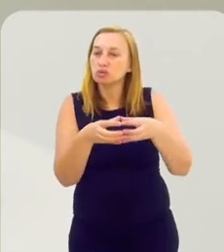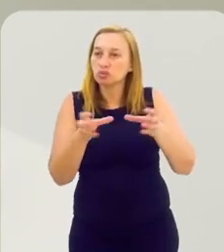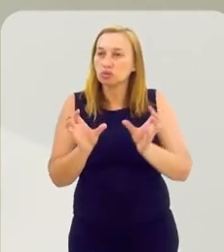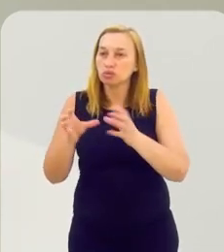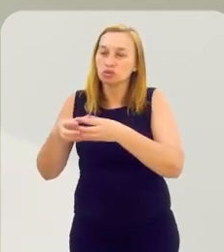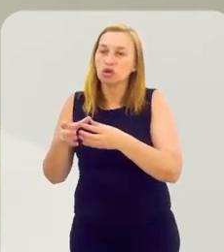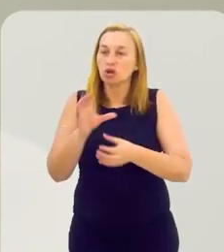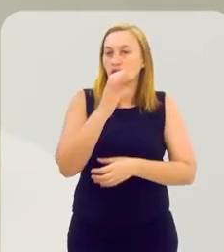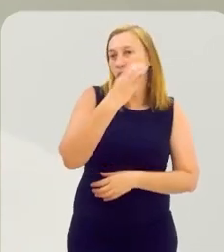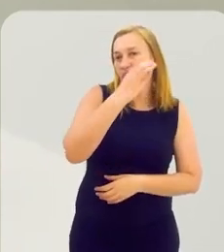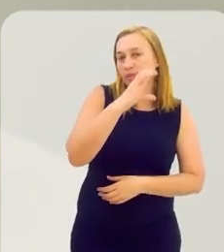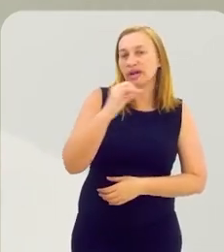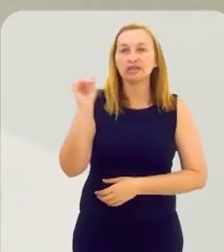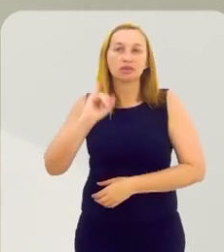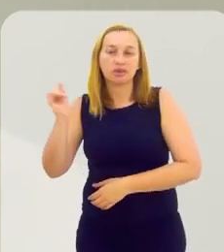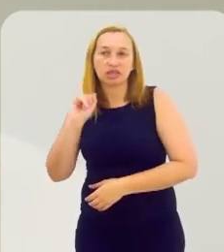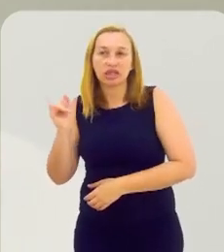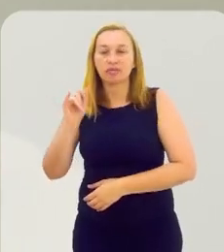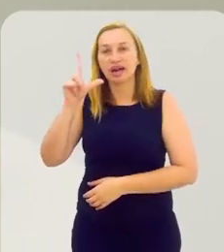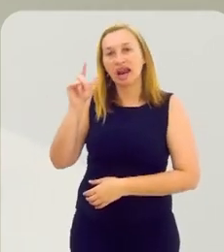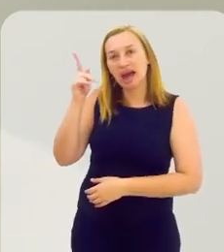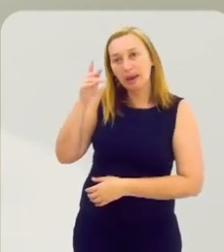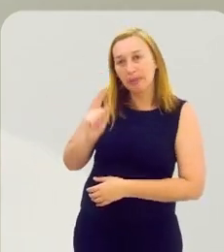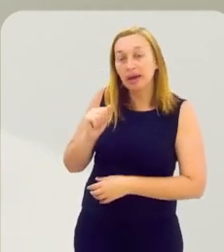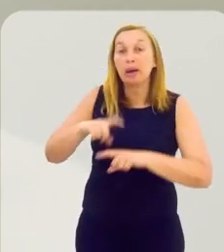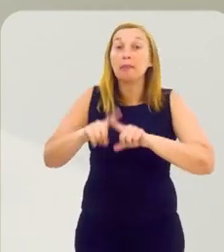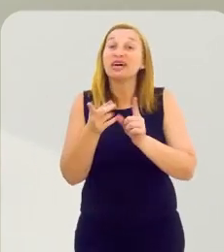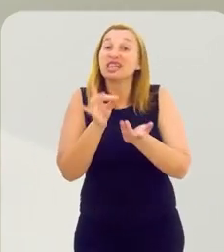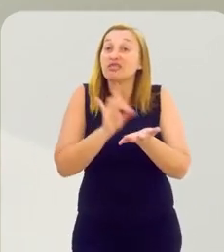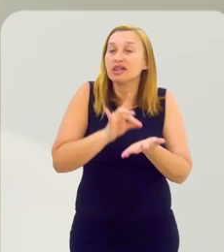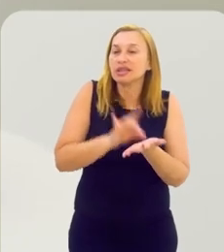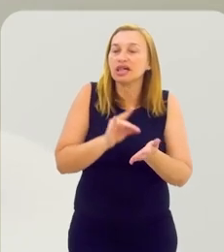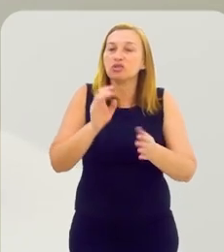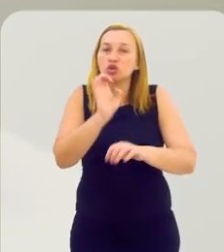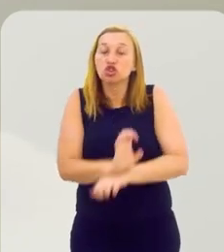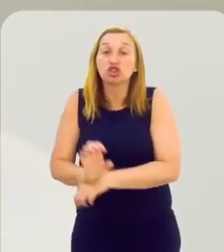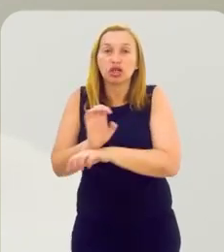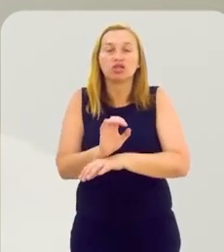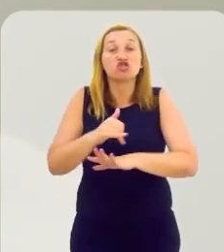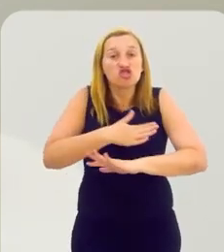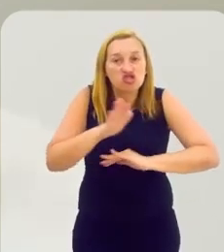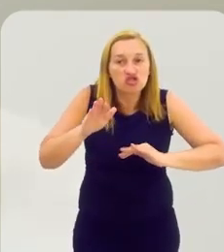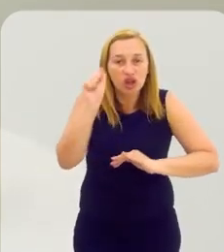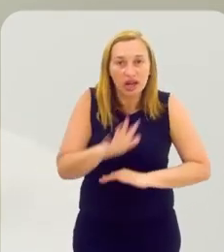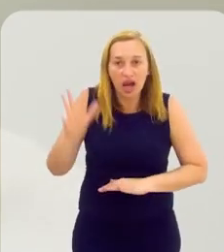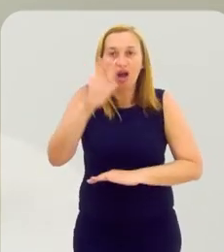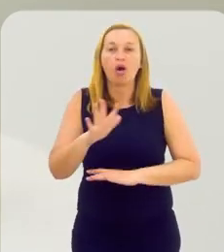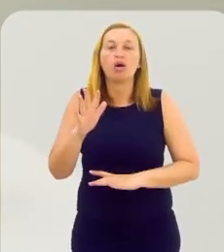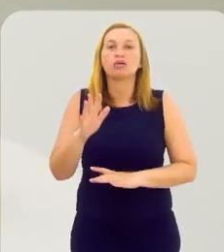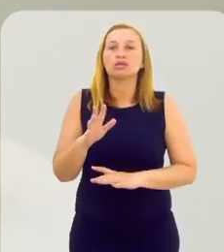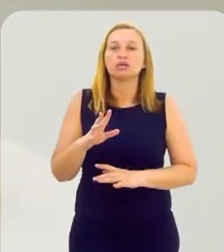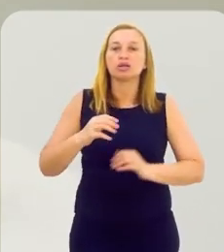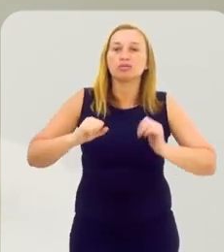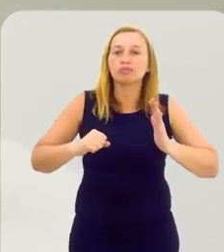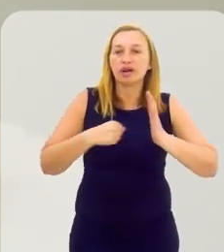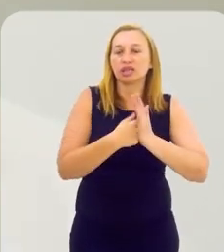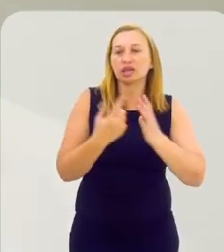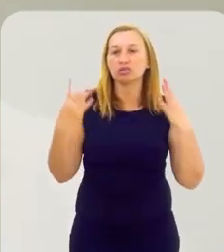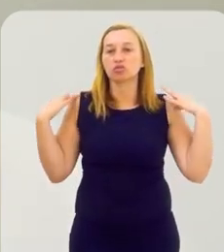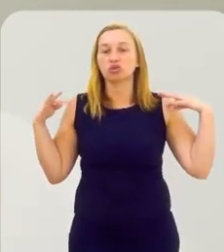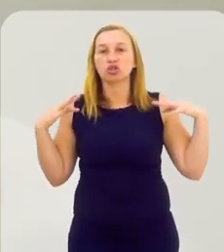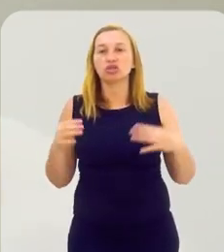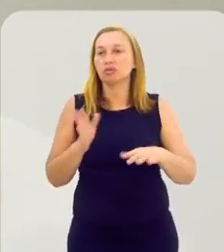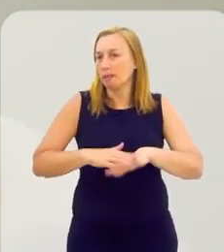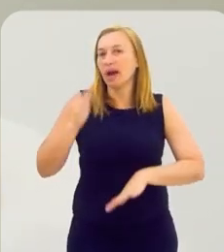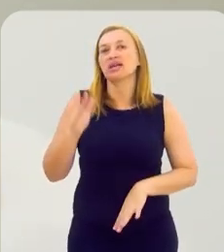né, Copacabana, Ipanema, Lapa, mas, na verdade, o estado como um todo, ele é bastante impactado pelo turismo e pode